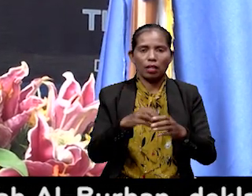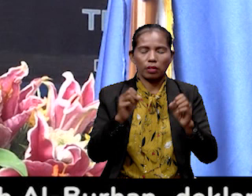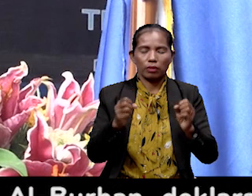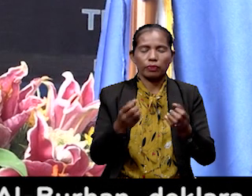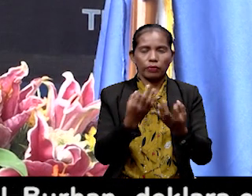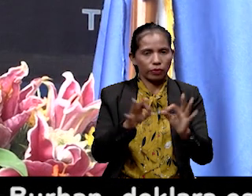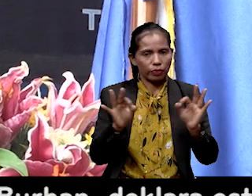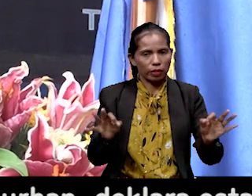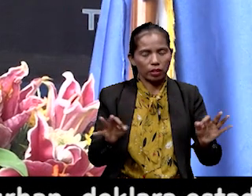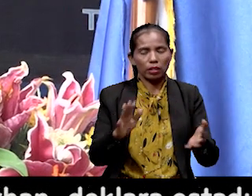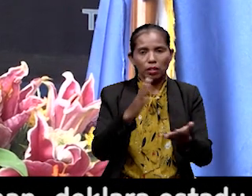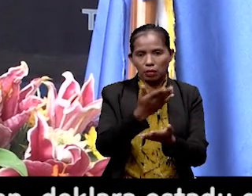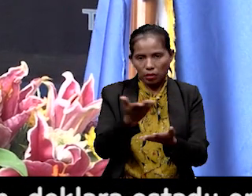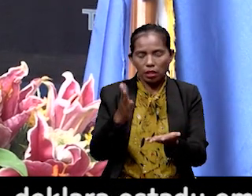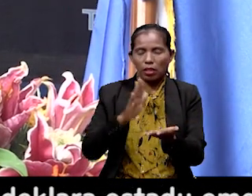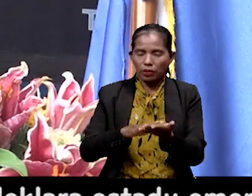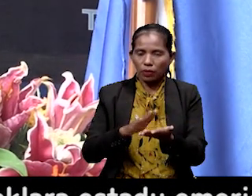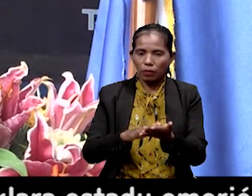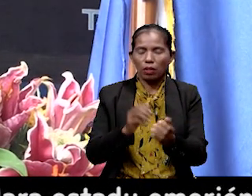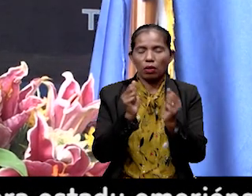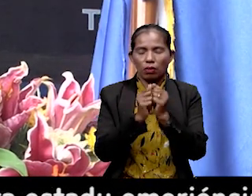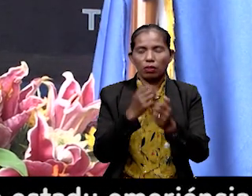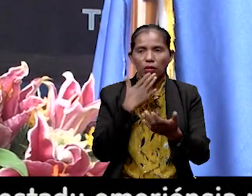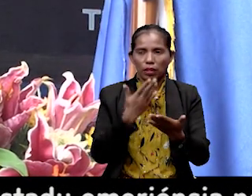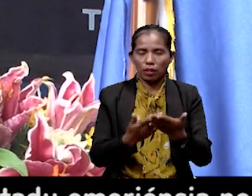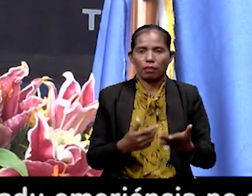Carramata e me estudo com sucesso.